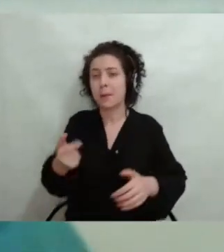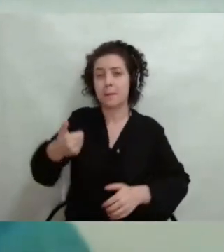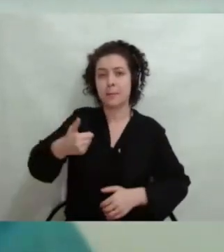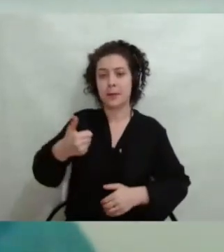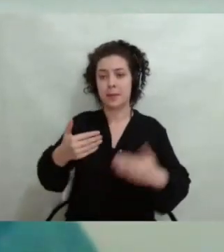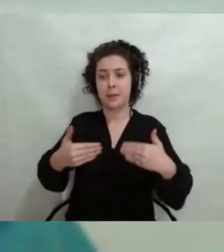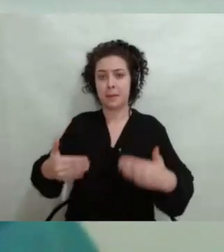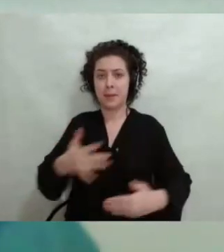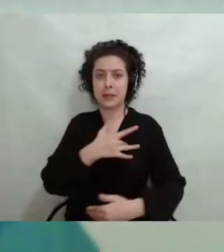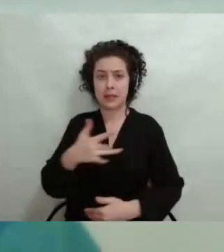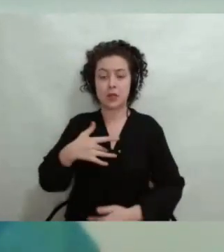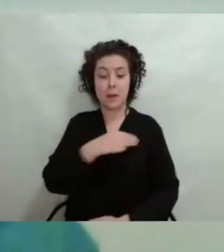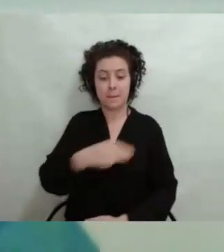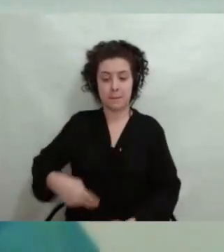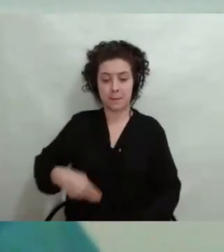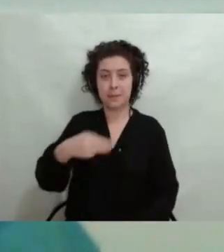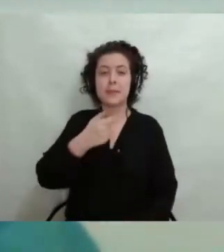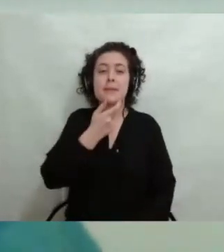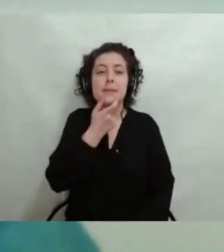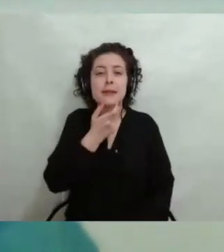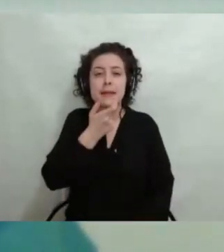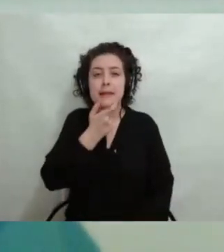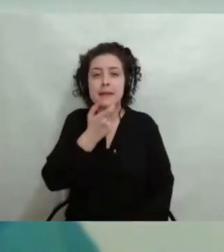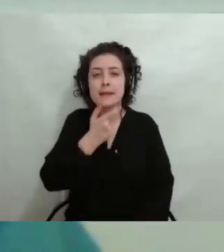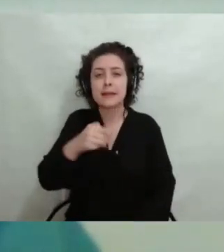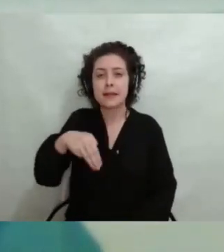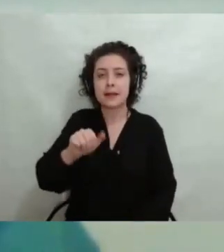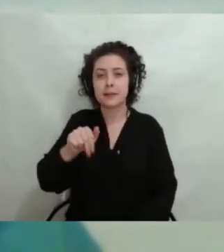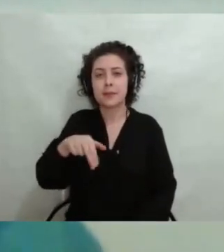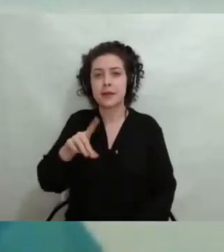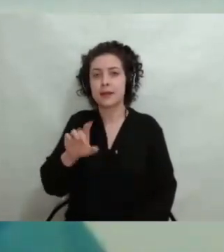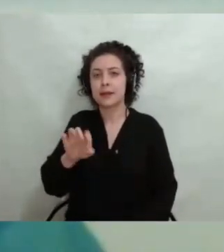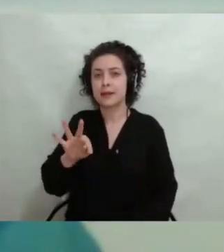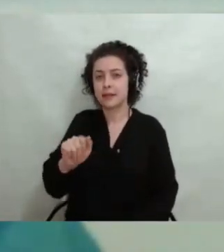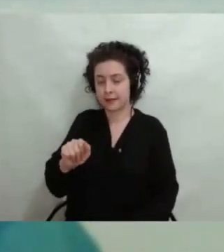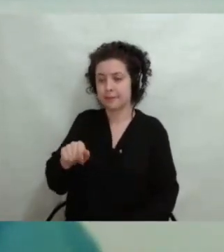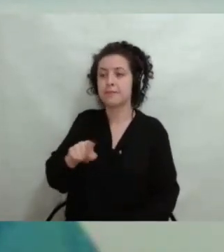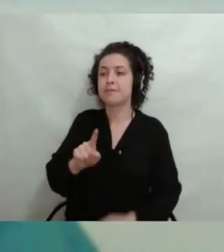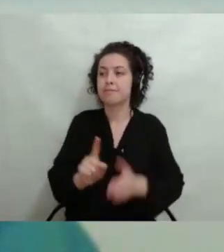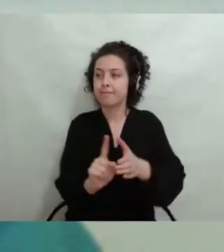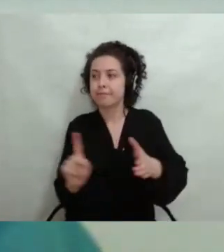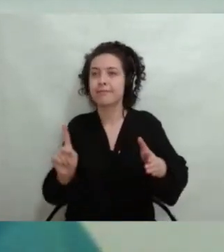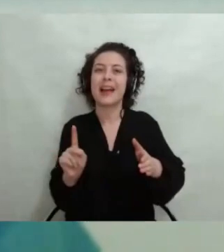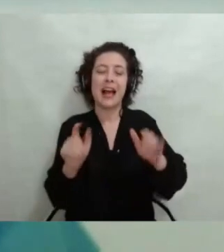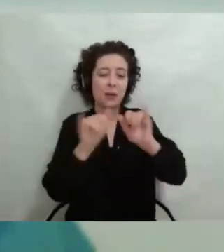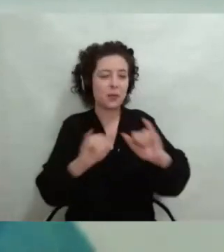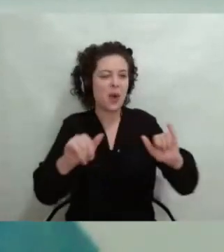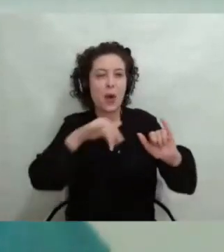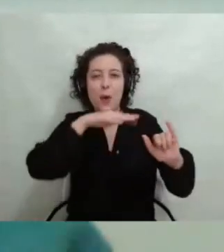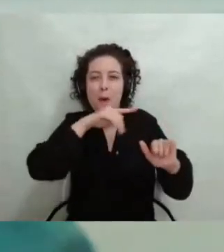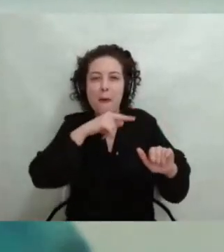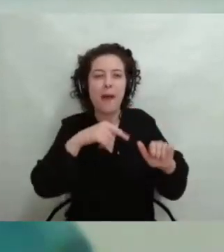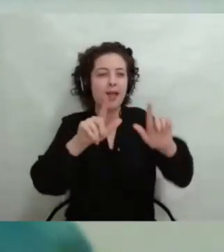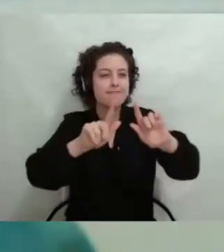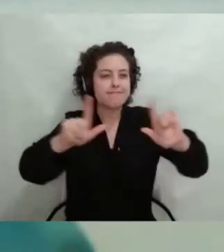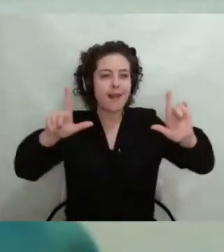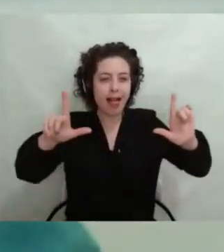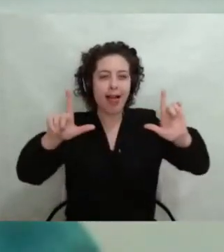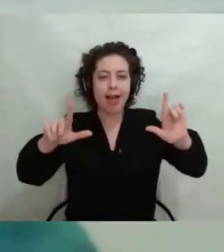ministro Mandetta, nós vamos ter uma repercussão negativa em relação à própria condução